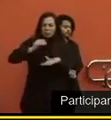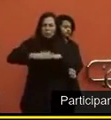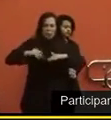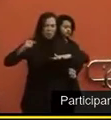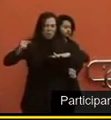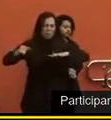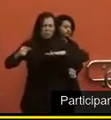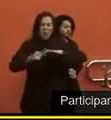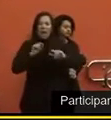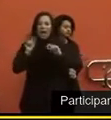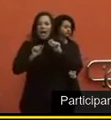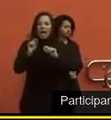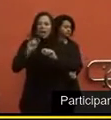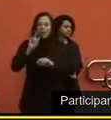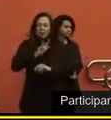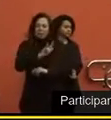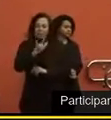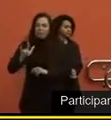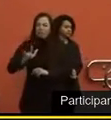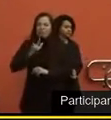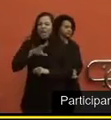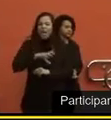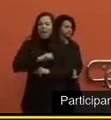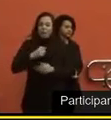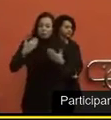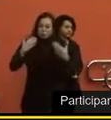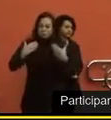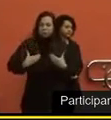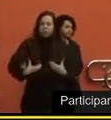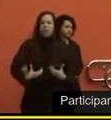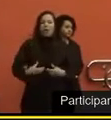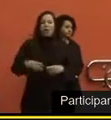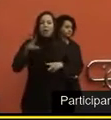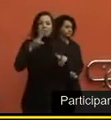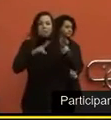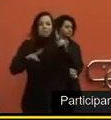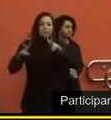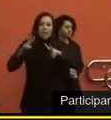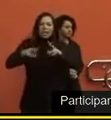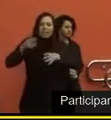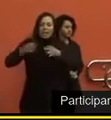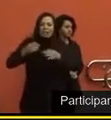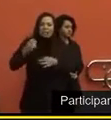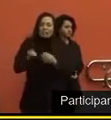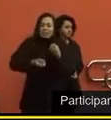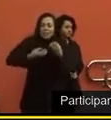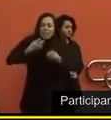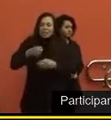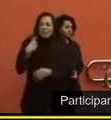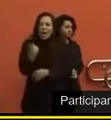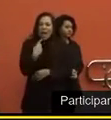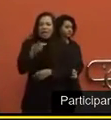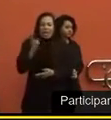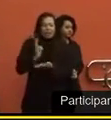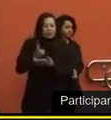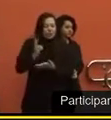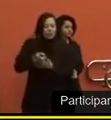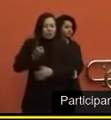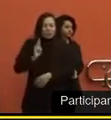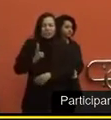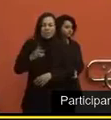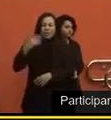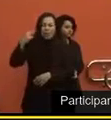diversos que, pela paixão, postura, dedicação, conhecimento e visão de justiça, nos inspiraram e continuarão inspirando